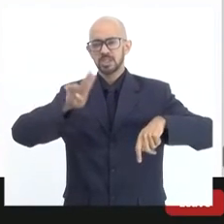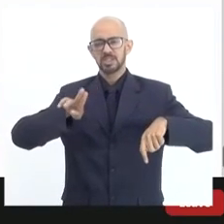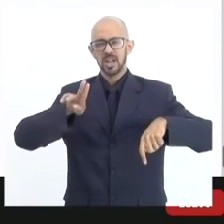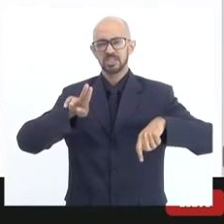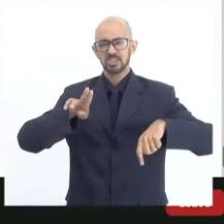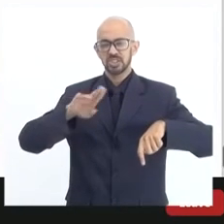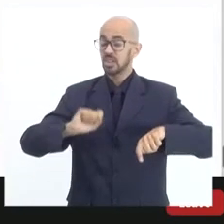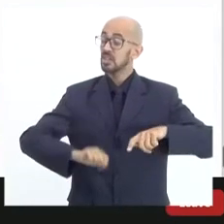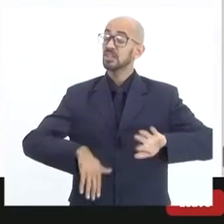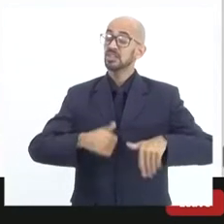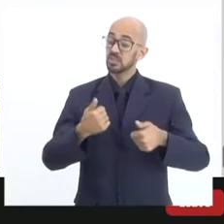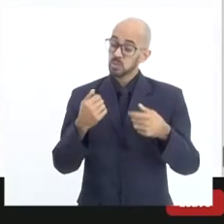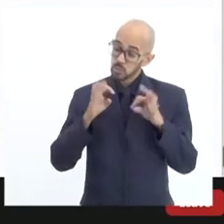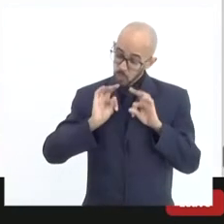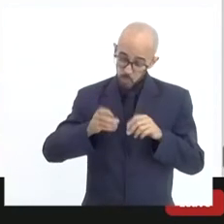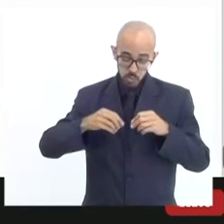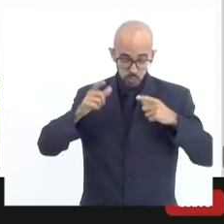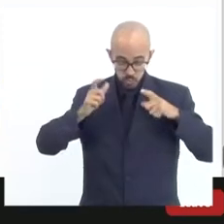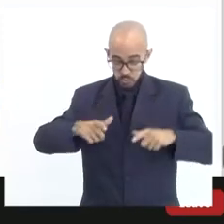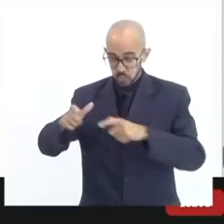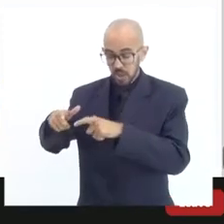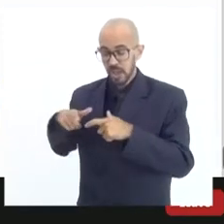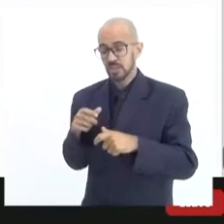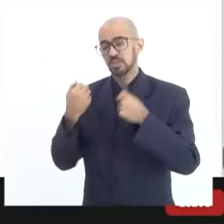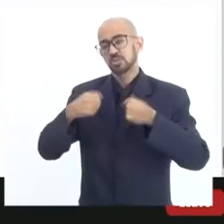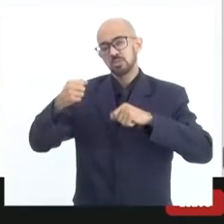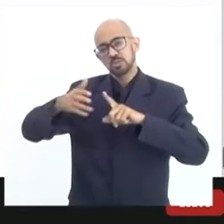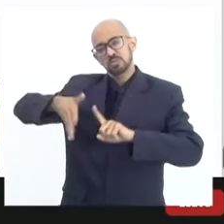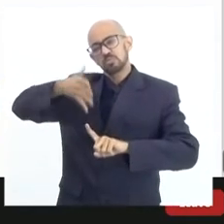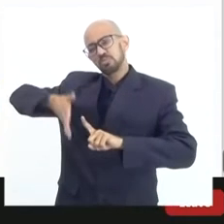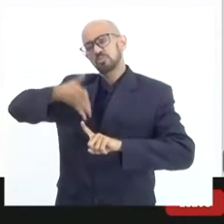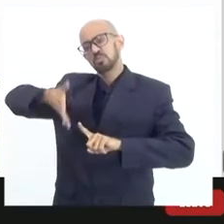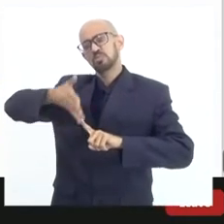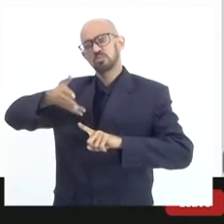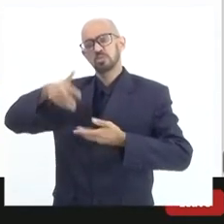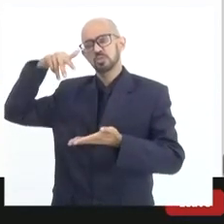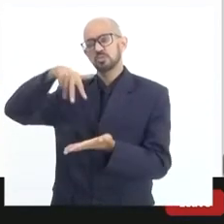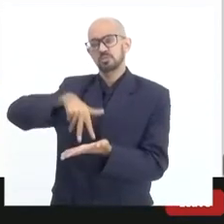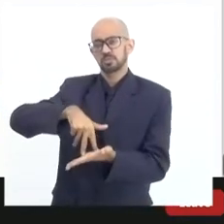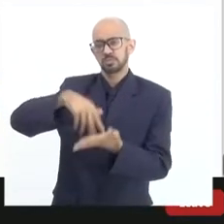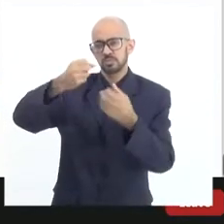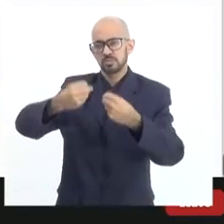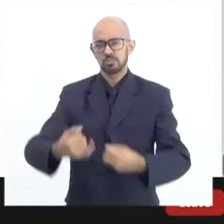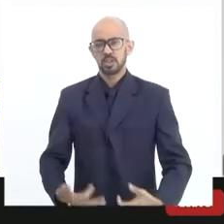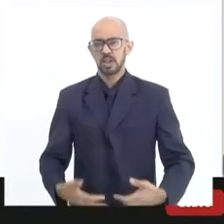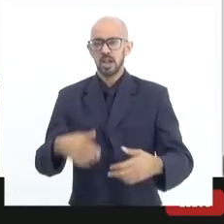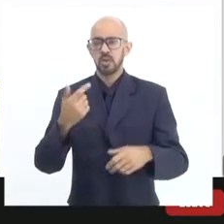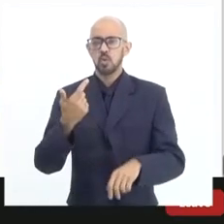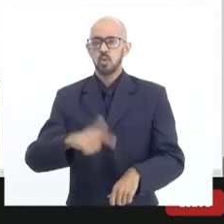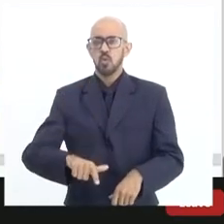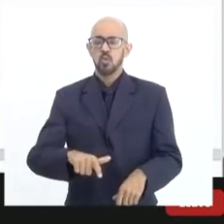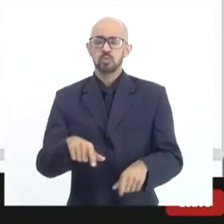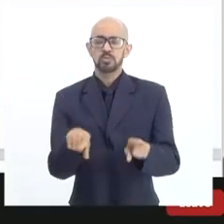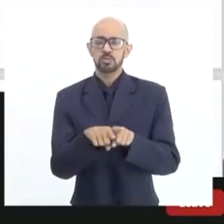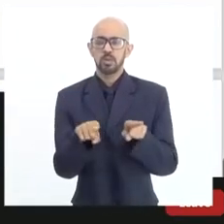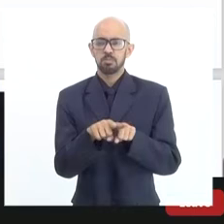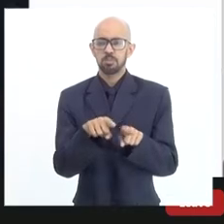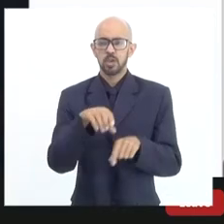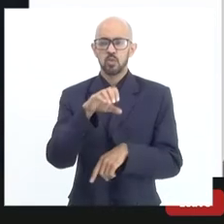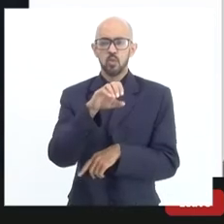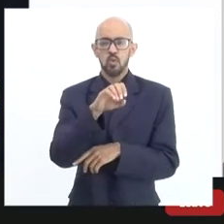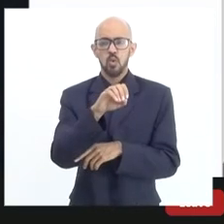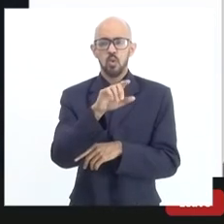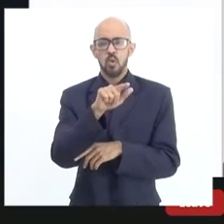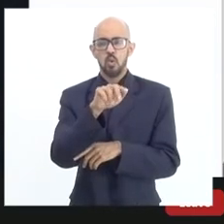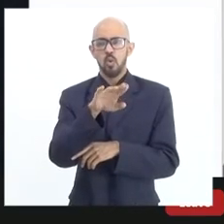acha importante ocupar para estar falando dessa situação. Outra matéria no Globo, em que o Que Querer também foi ouvido,